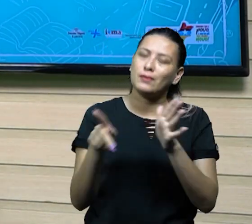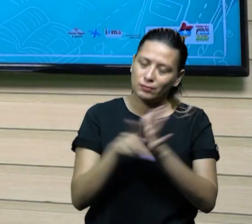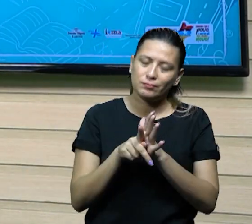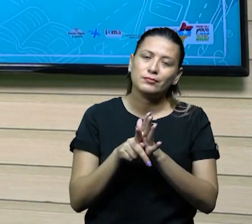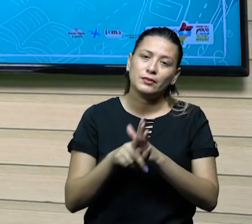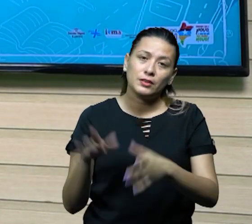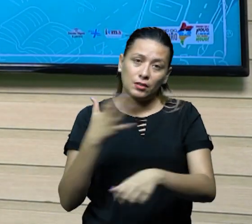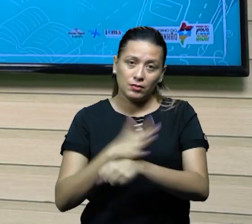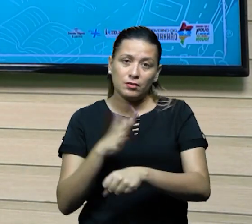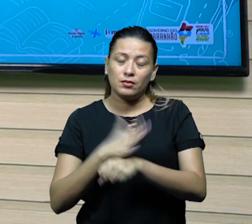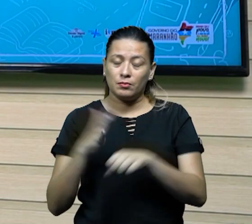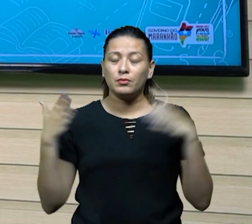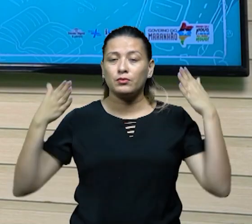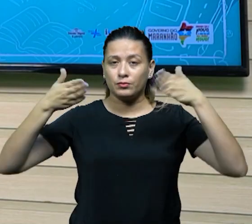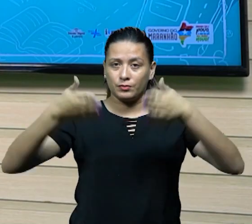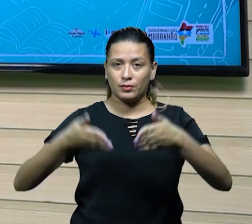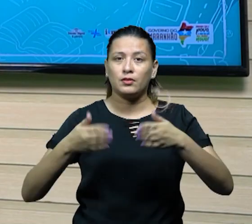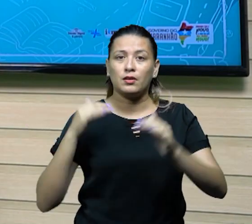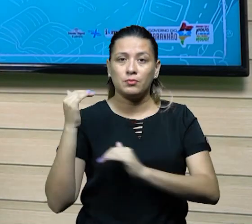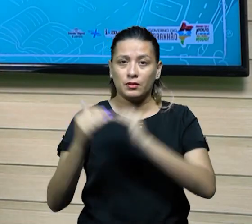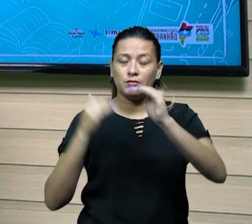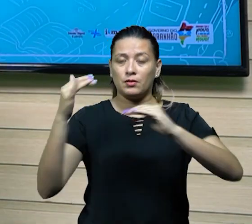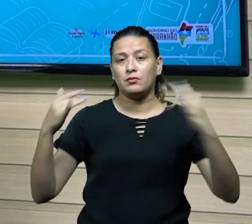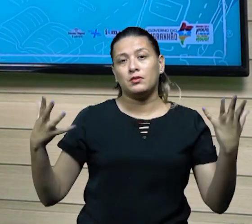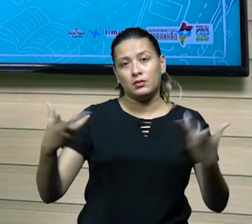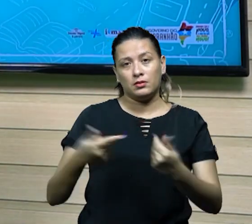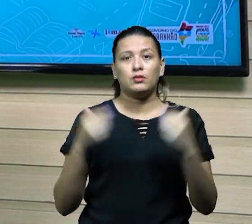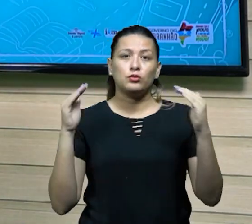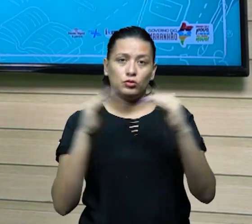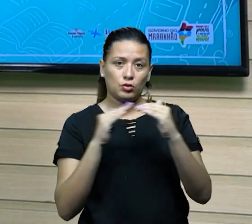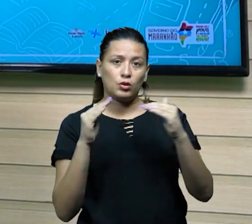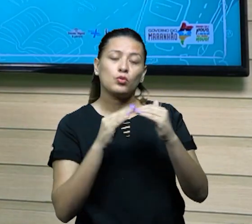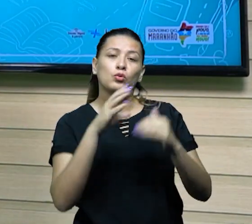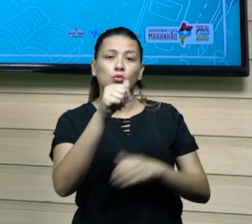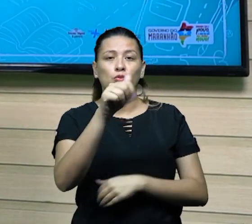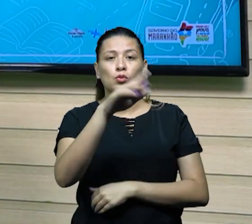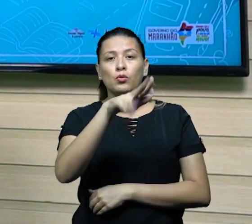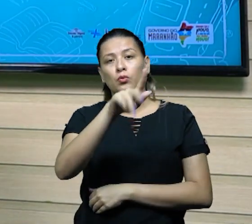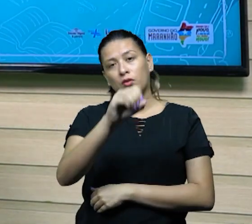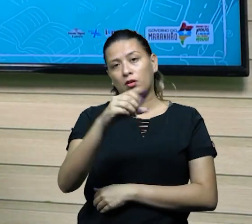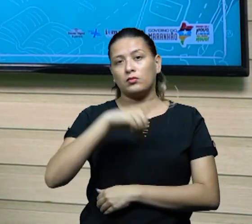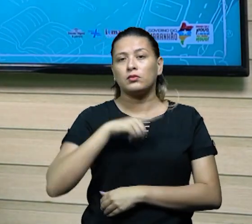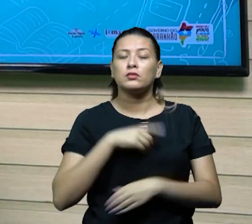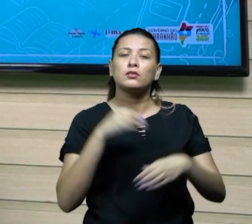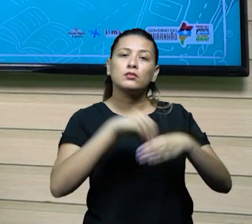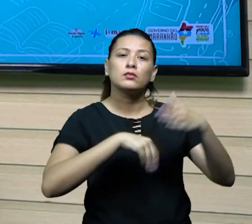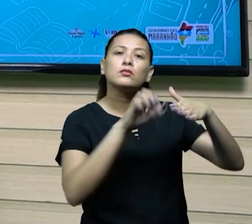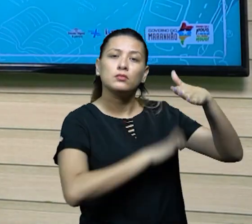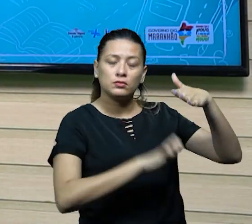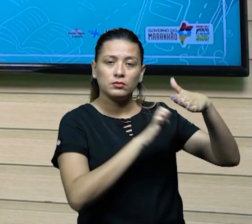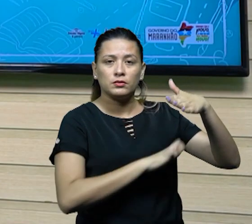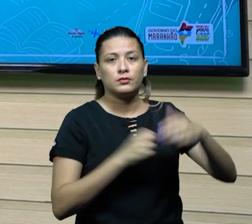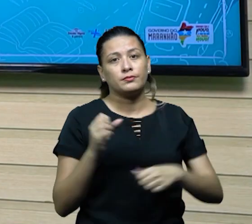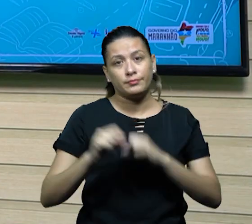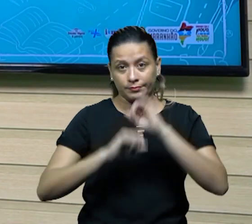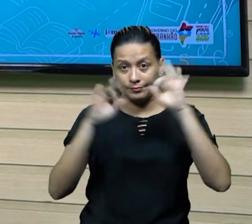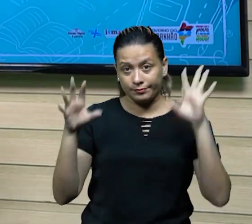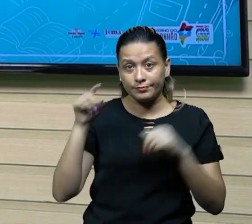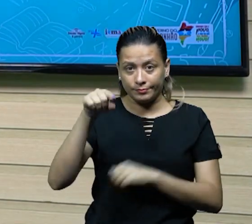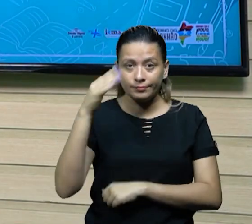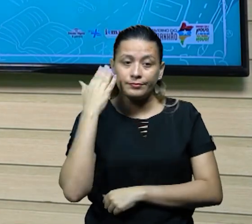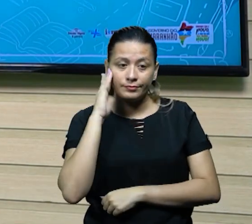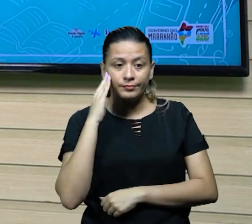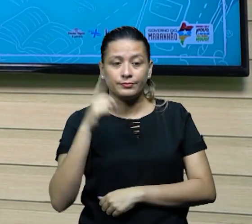operacional que eu estou lá trabalhando. É muito importante isso. Não adianta fazer uma coisa geral, Tem que ser um treinamento específico para desenvolver habilidades